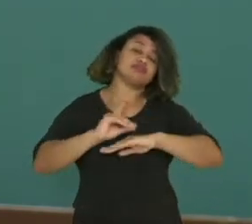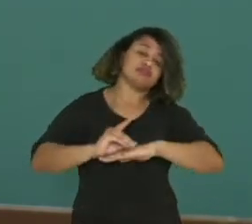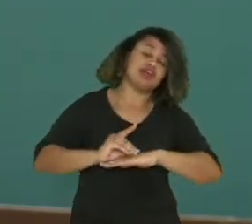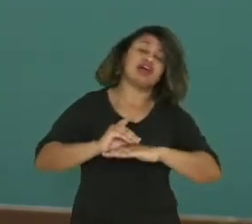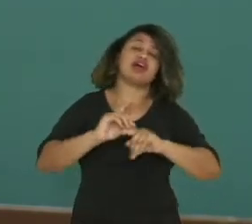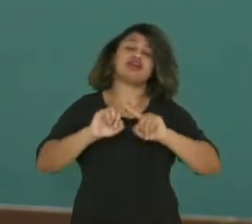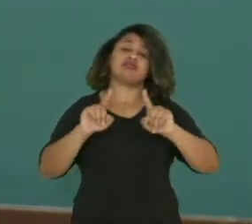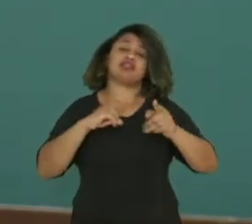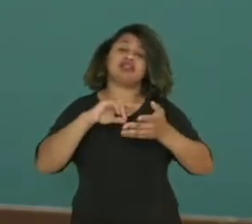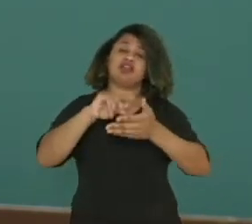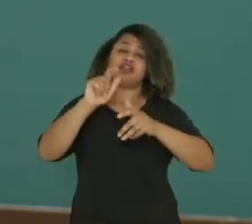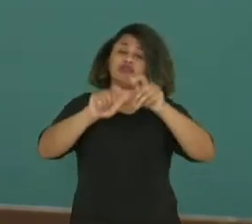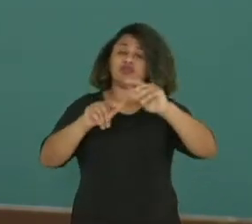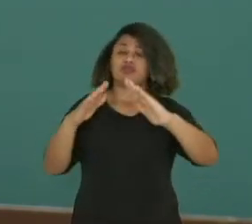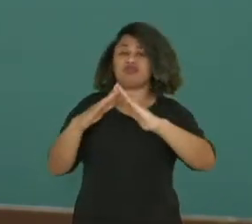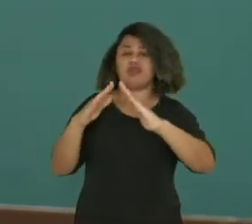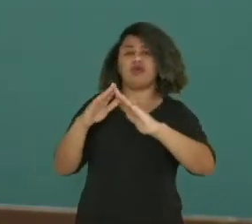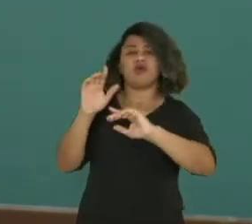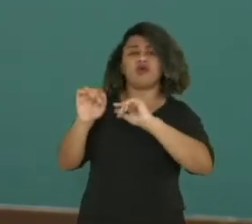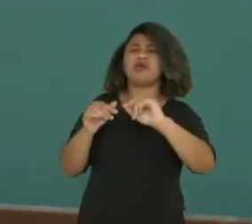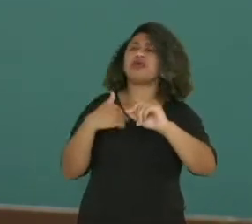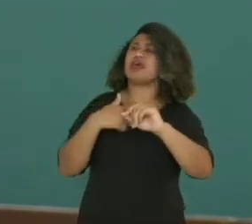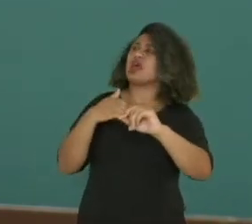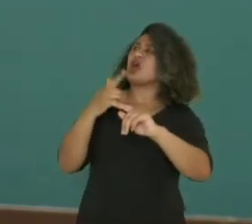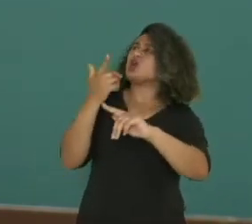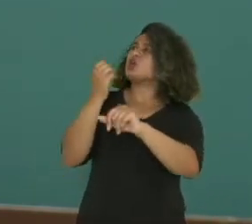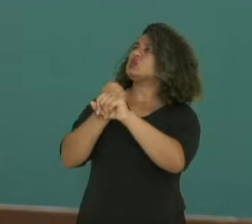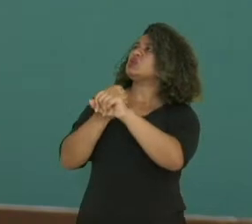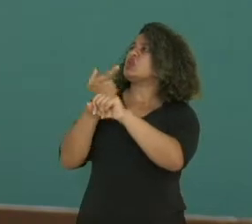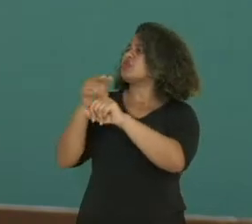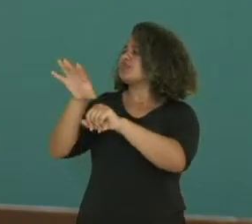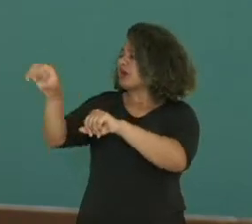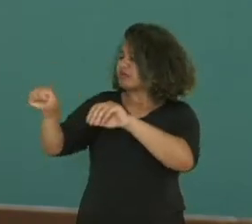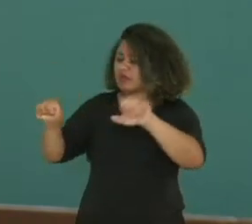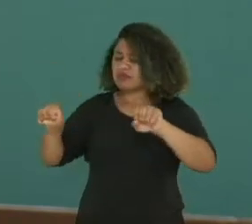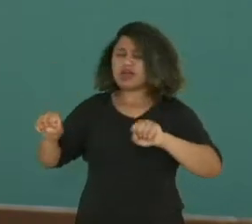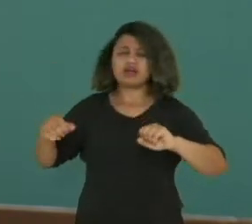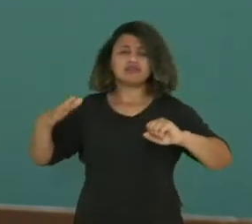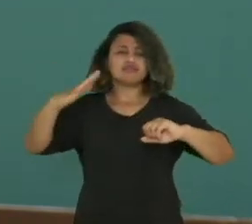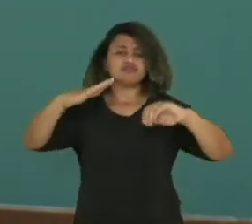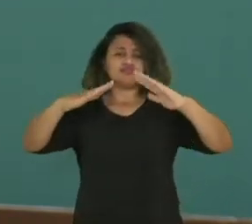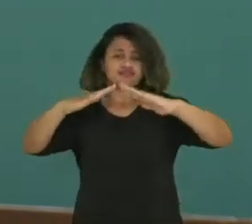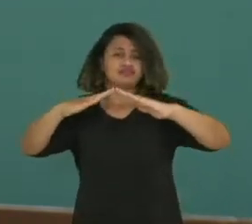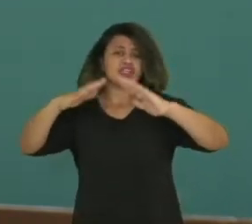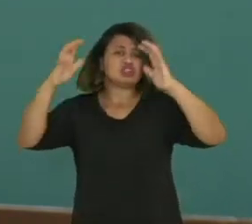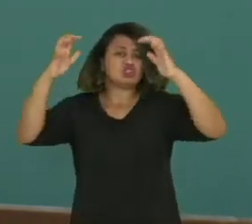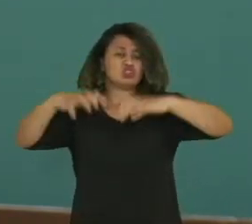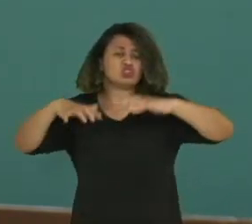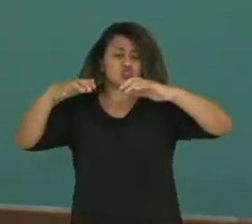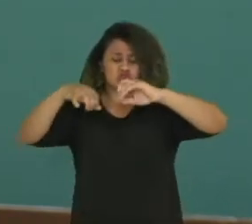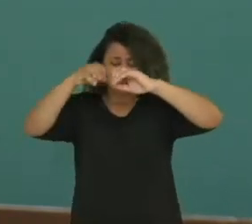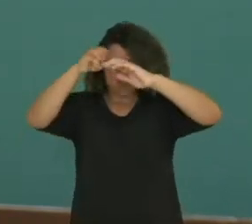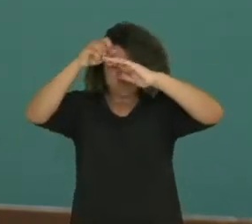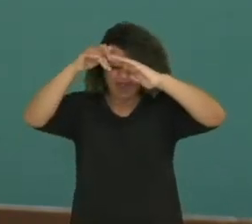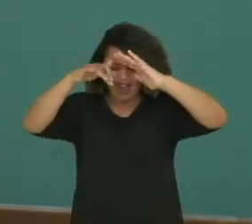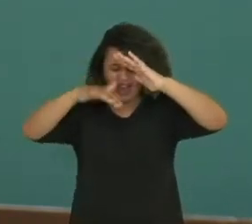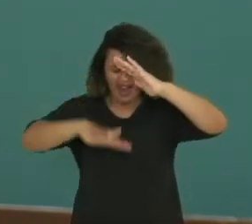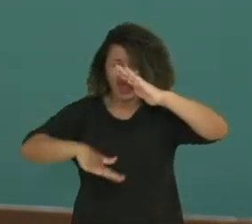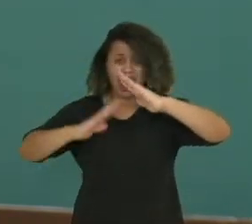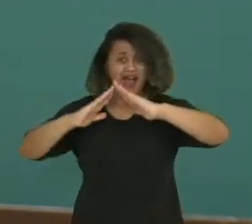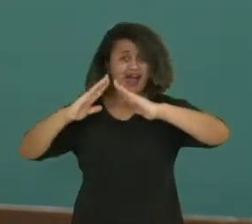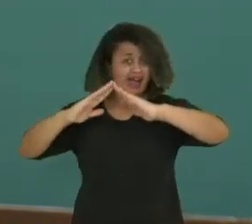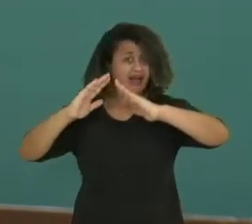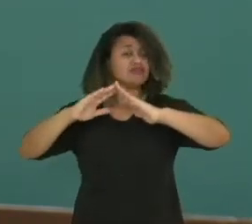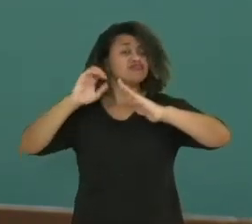Aquelas casas que são feitas com restos de construção, coberturas que quando acontecem as chuvas molha mais dentro da casa do que